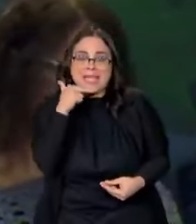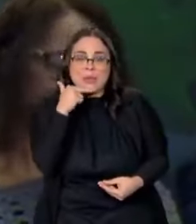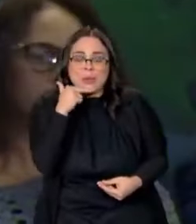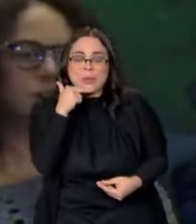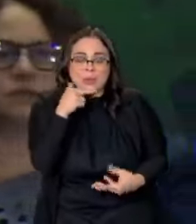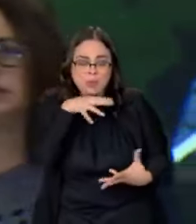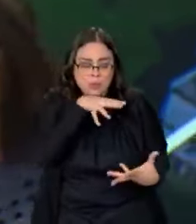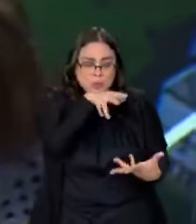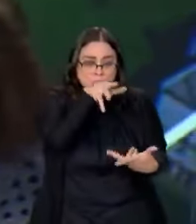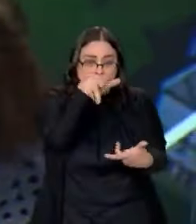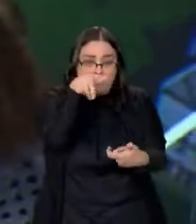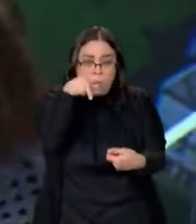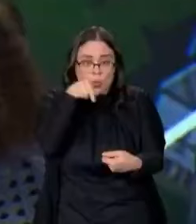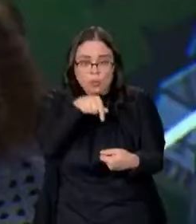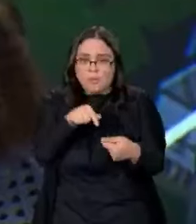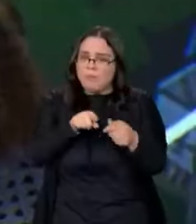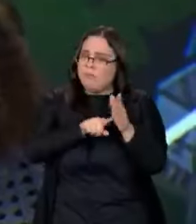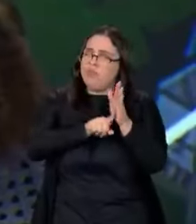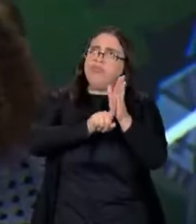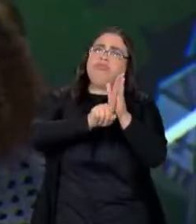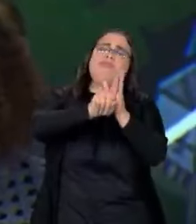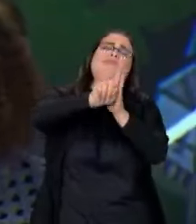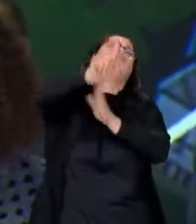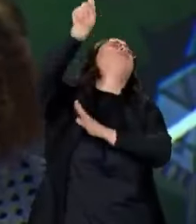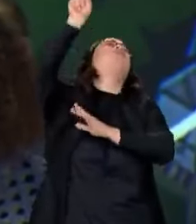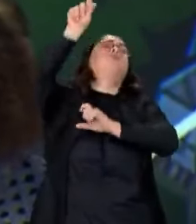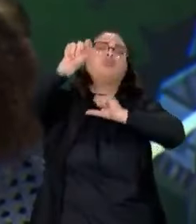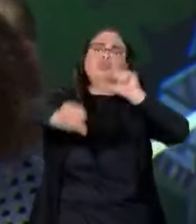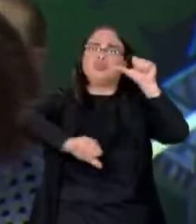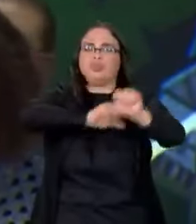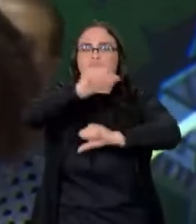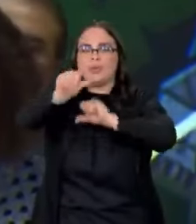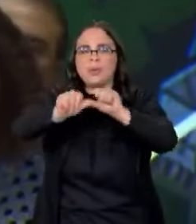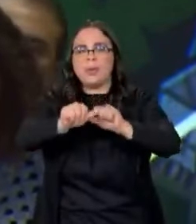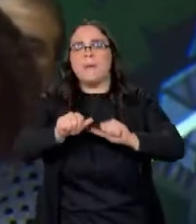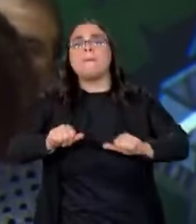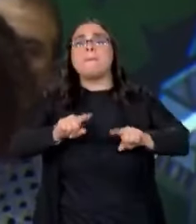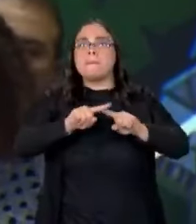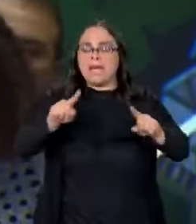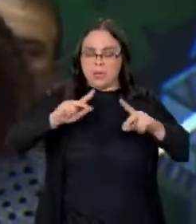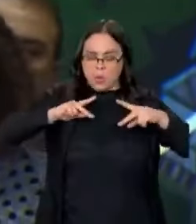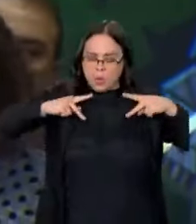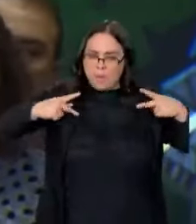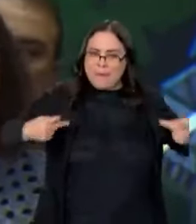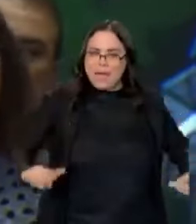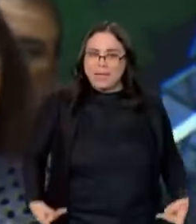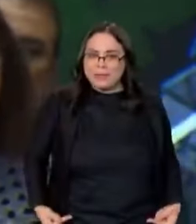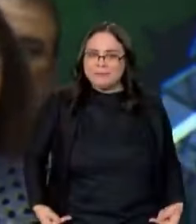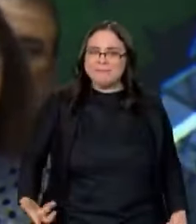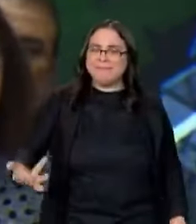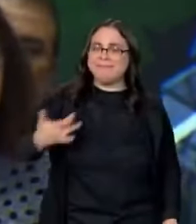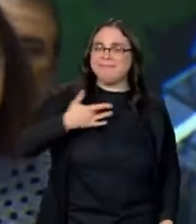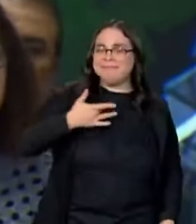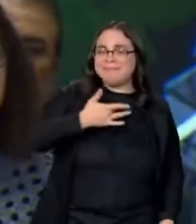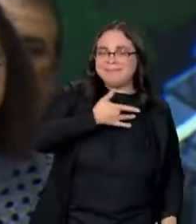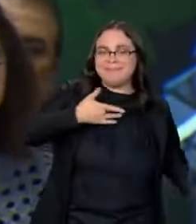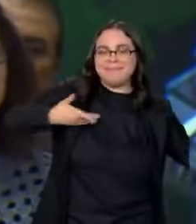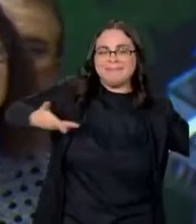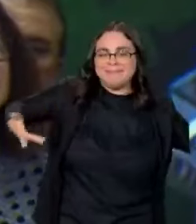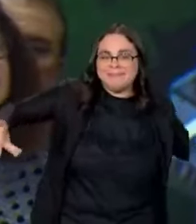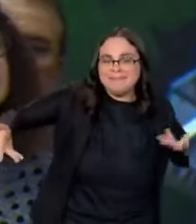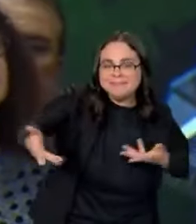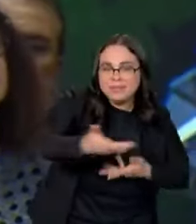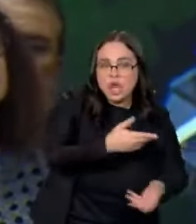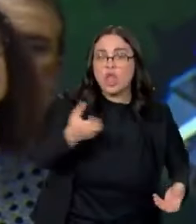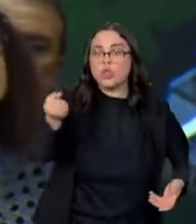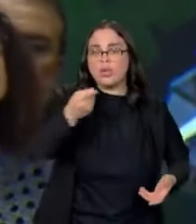mundo infinitamente melhor, mais humanista, mais saudável, mais democrático do que aquele